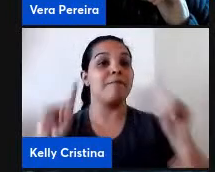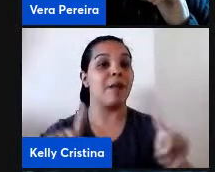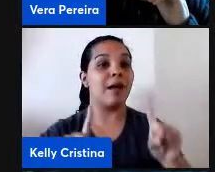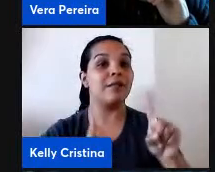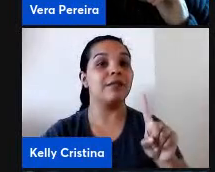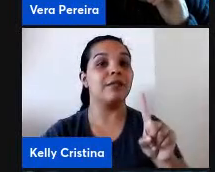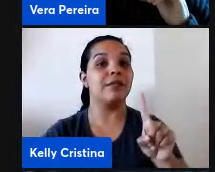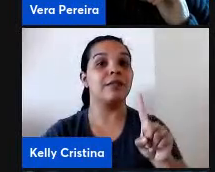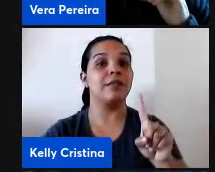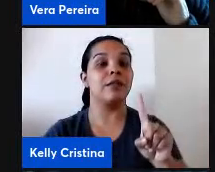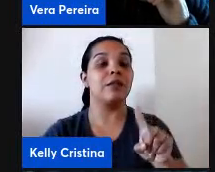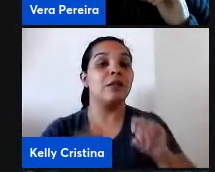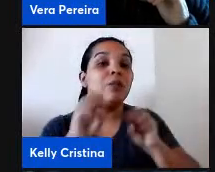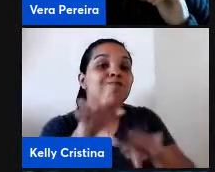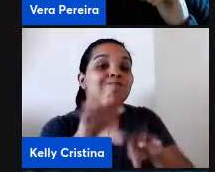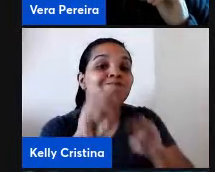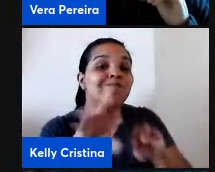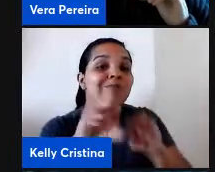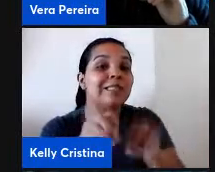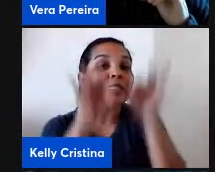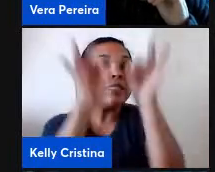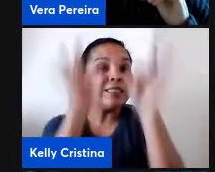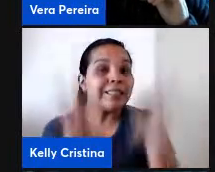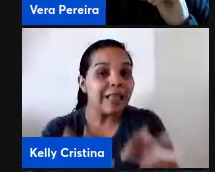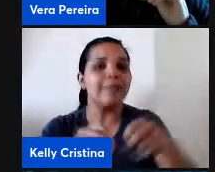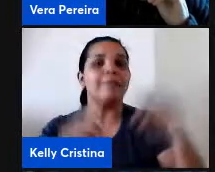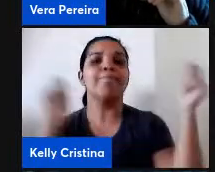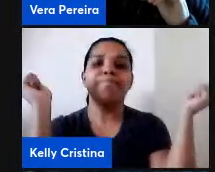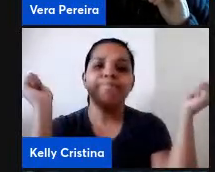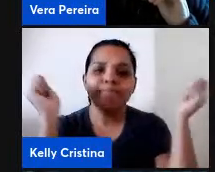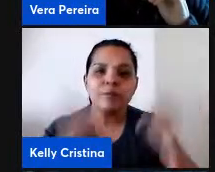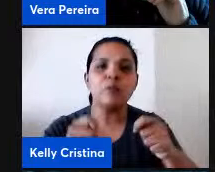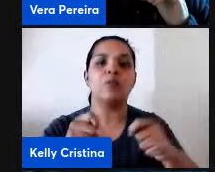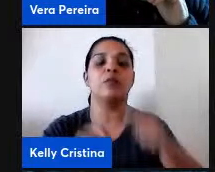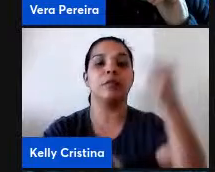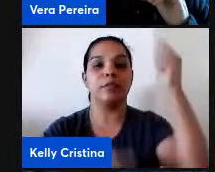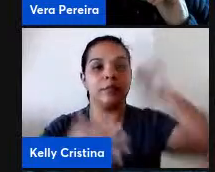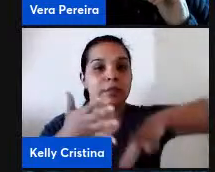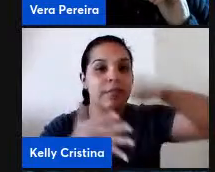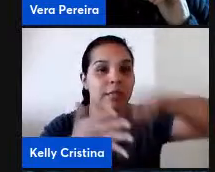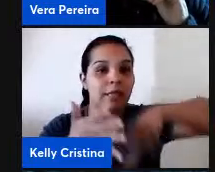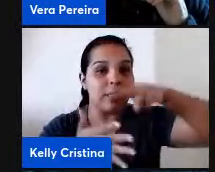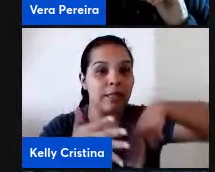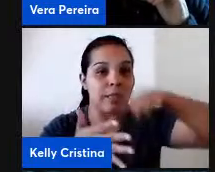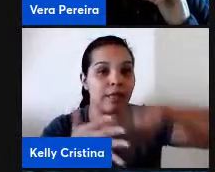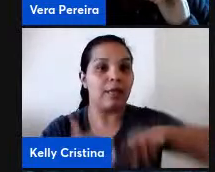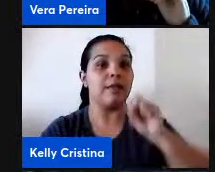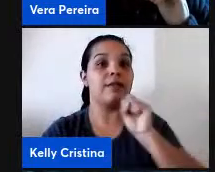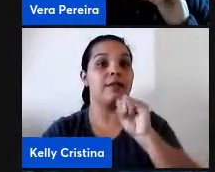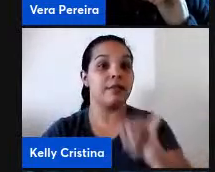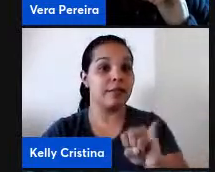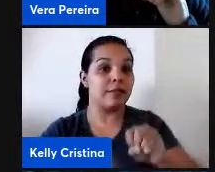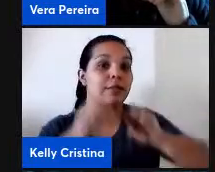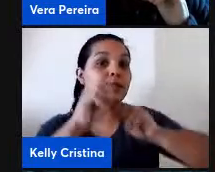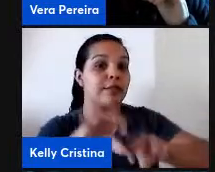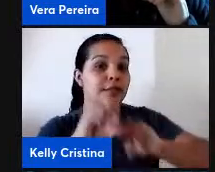tiveram ensino que lhes permitisse ler. Se tivessem sido